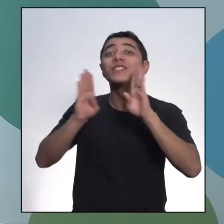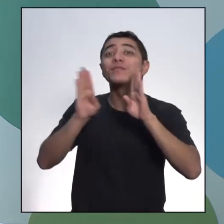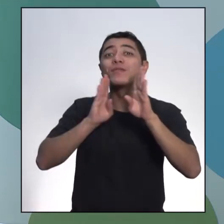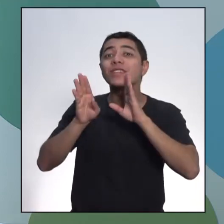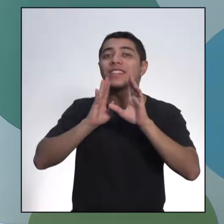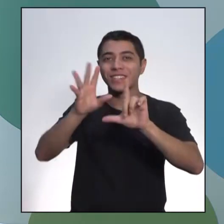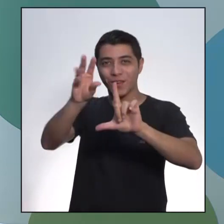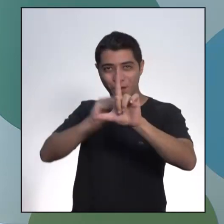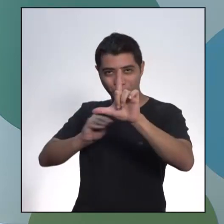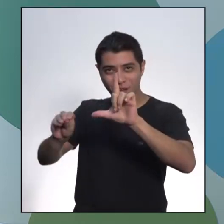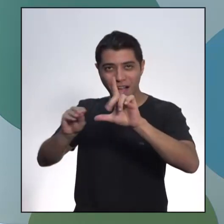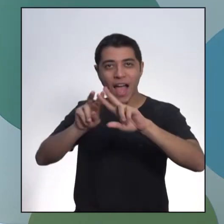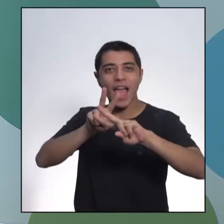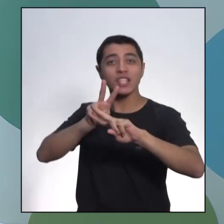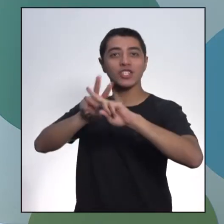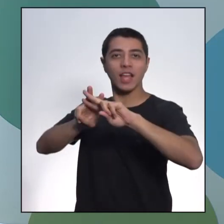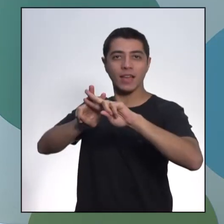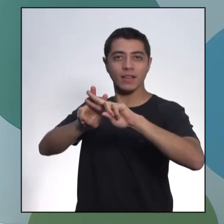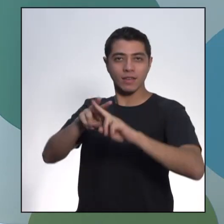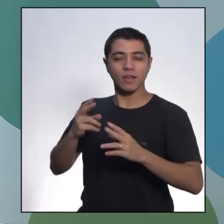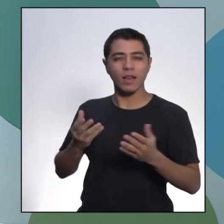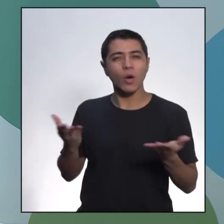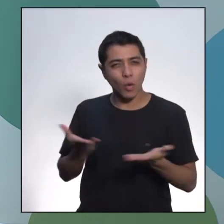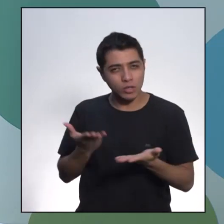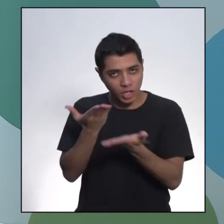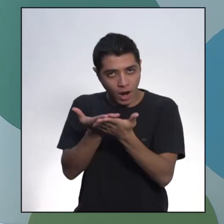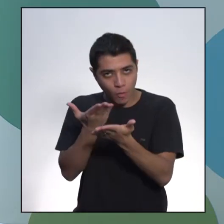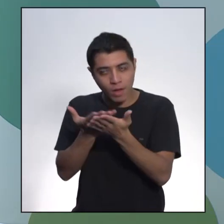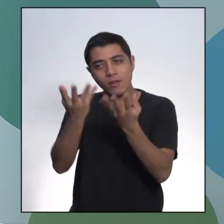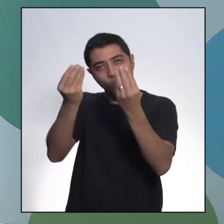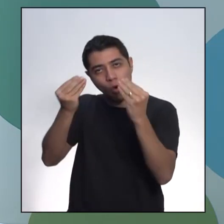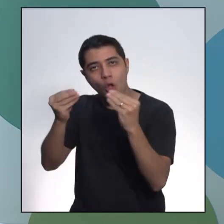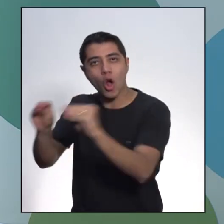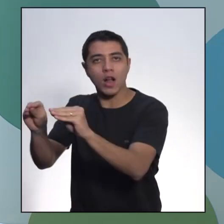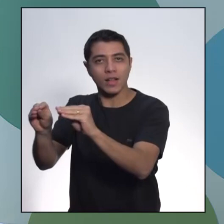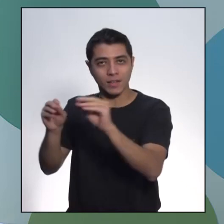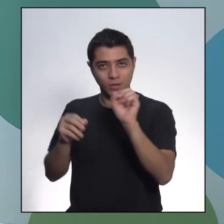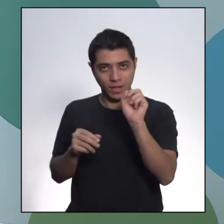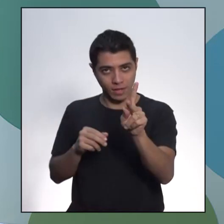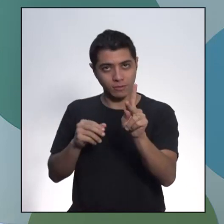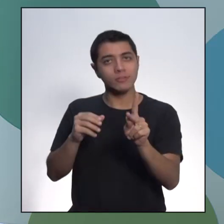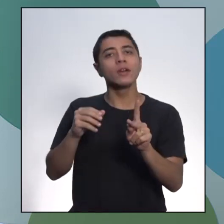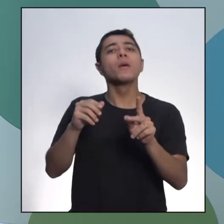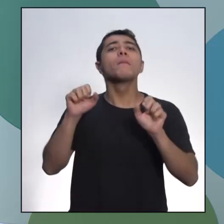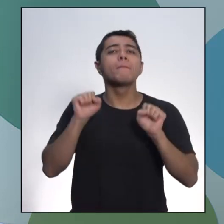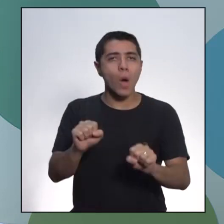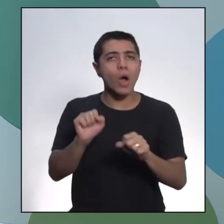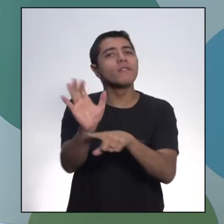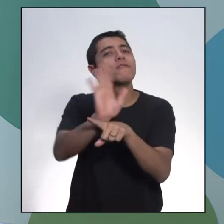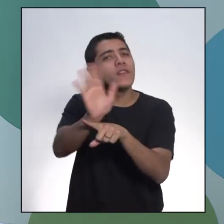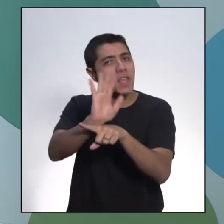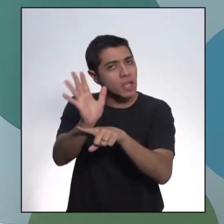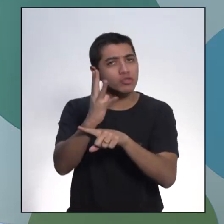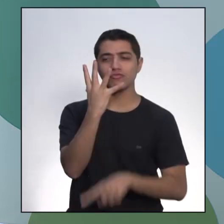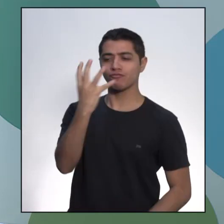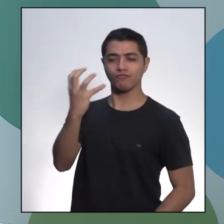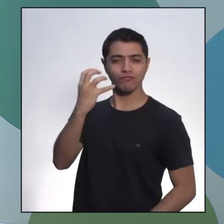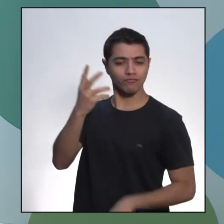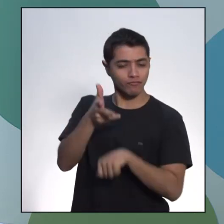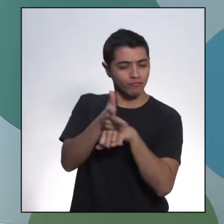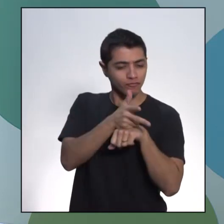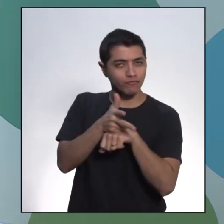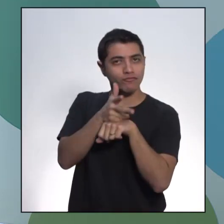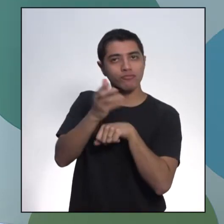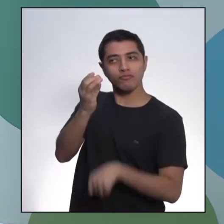da nossa aula de hoje, para a gente poder depois observar, pode colocar vídeo, pode colocar foto, para a gente ver